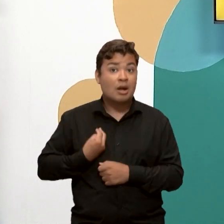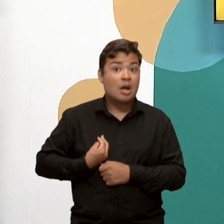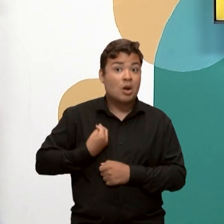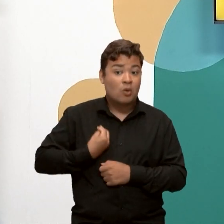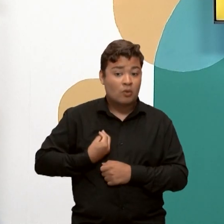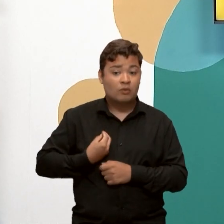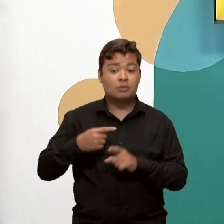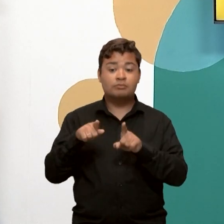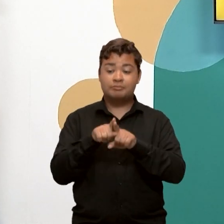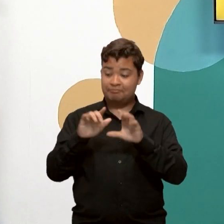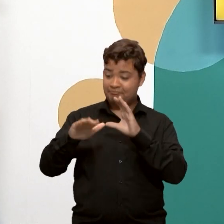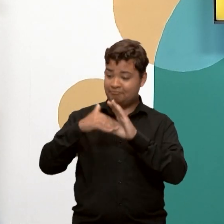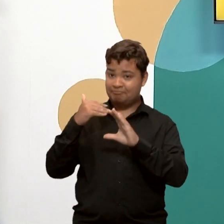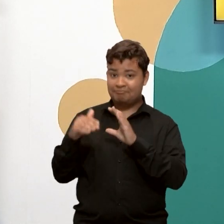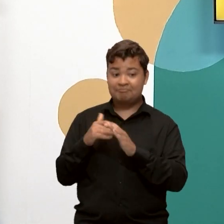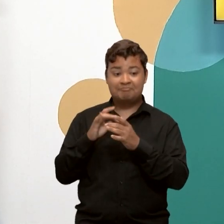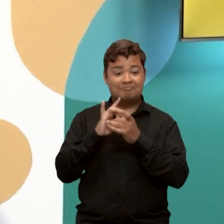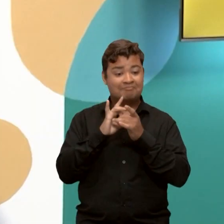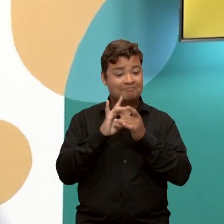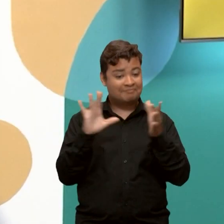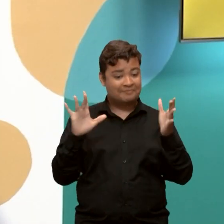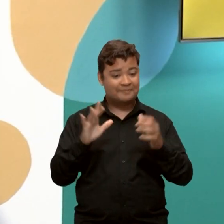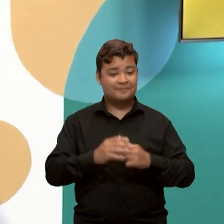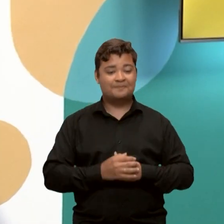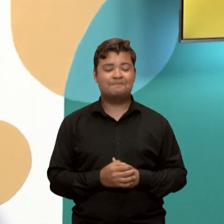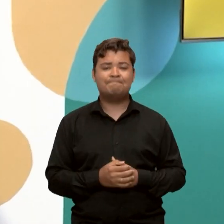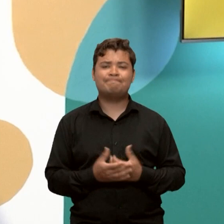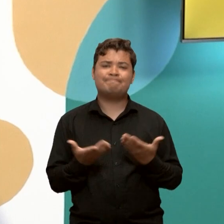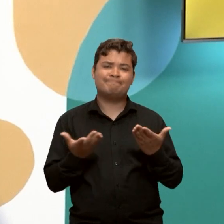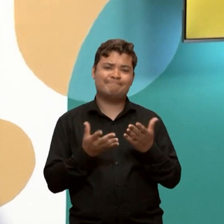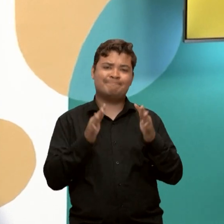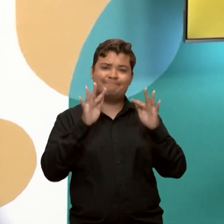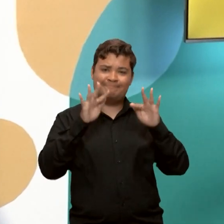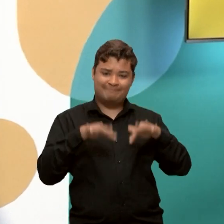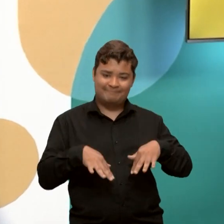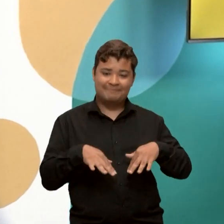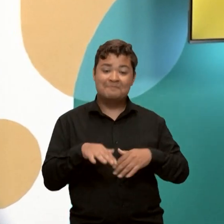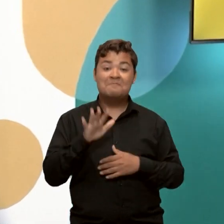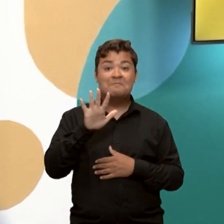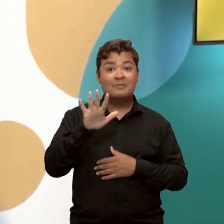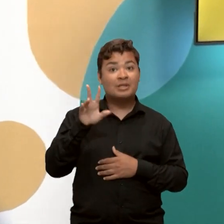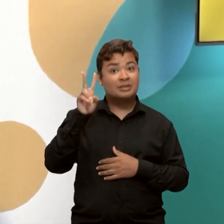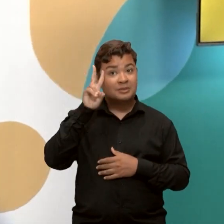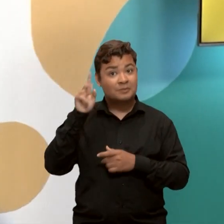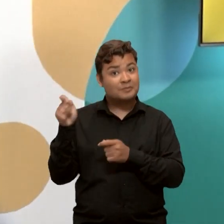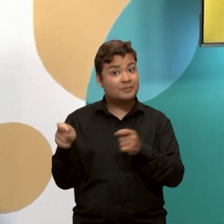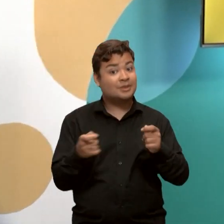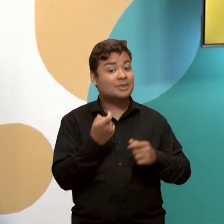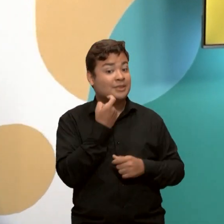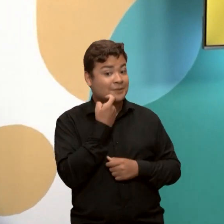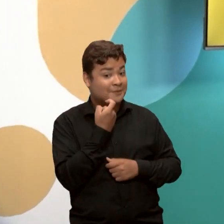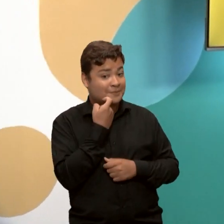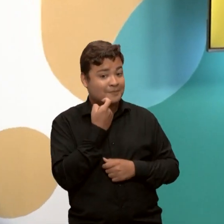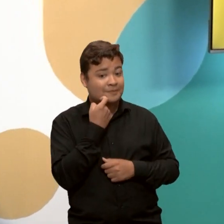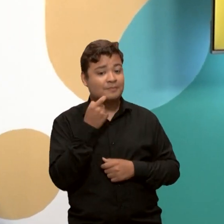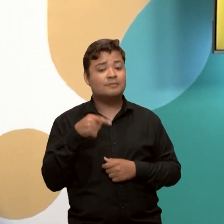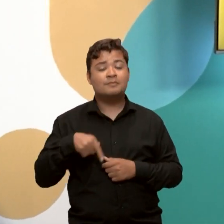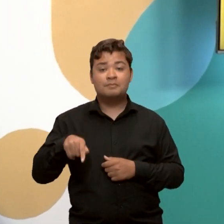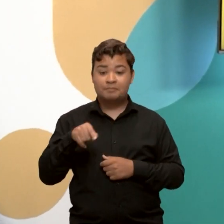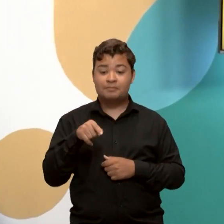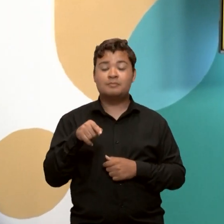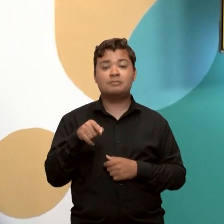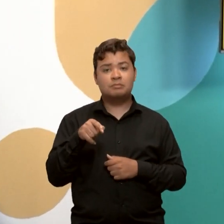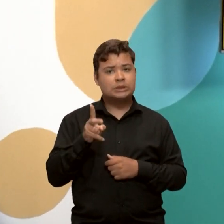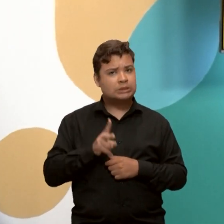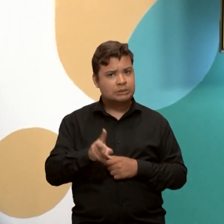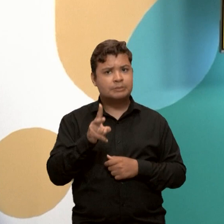mandar mensagem. E eu fico por aqui, mas de segunda a sexta a gente está aqui acompanhando você de volta